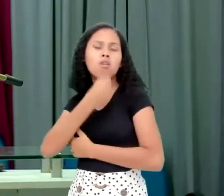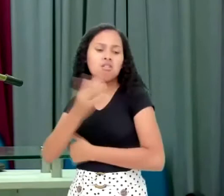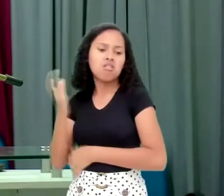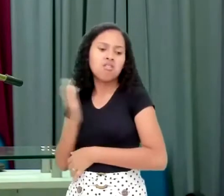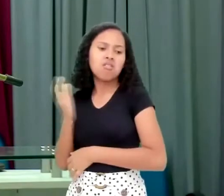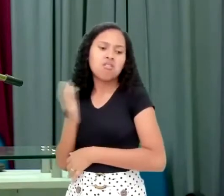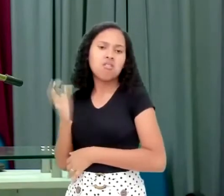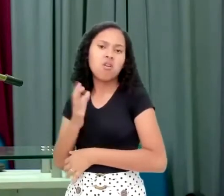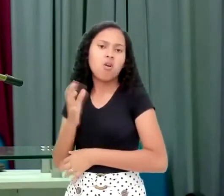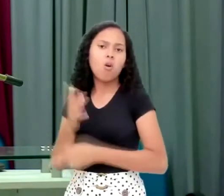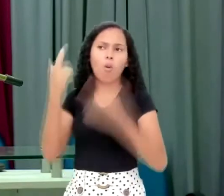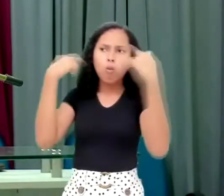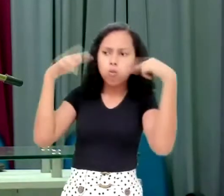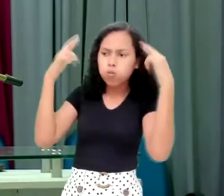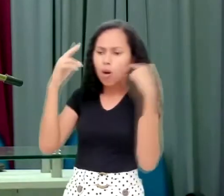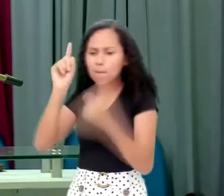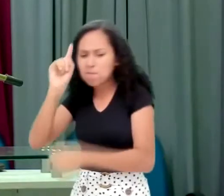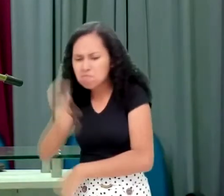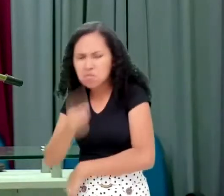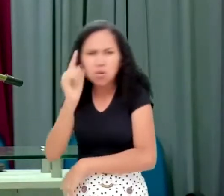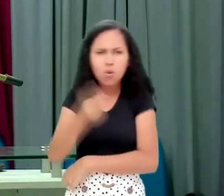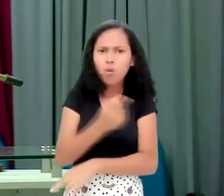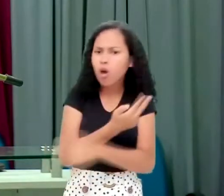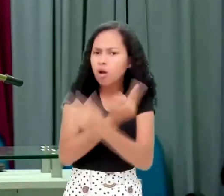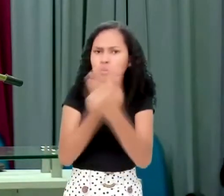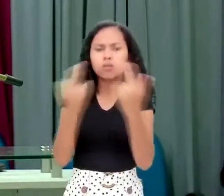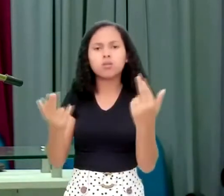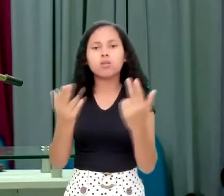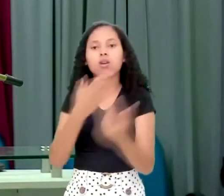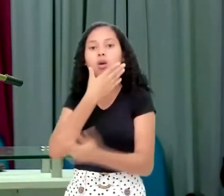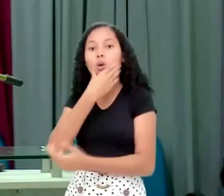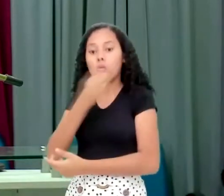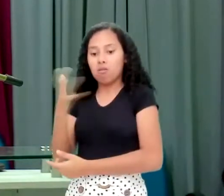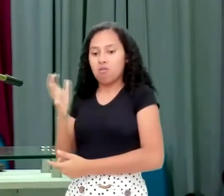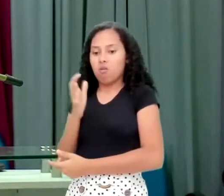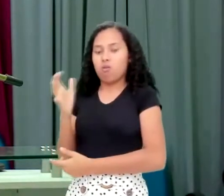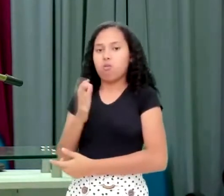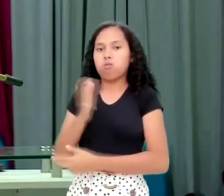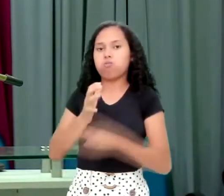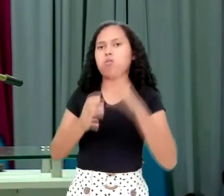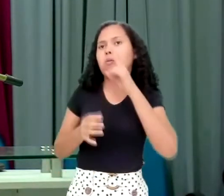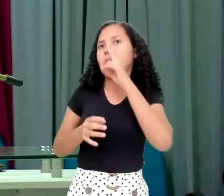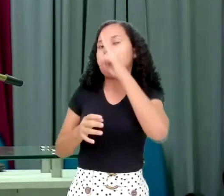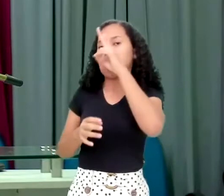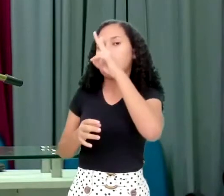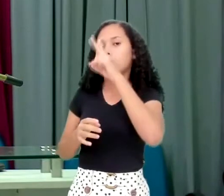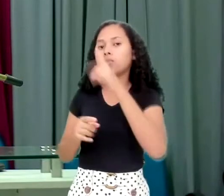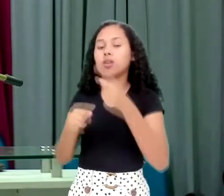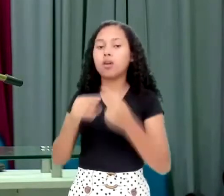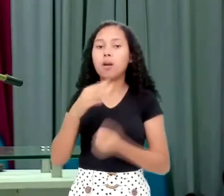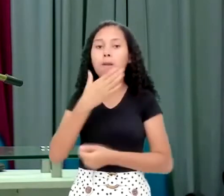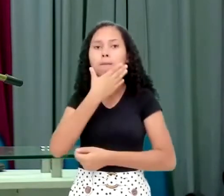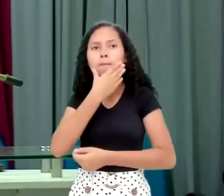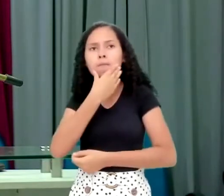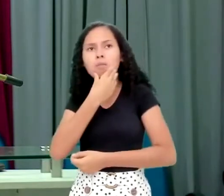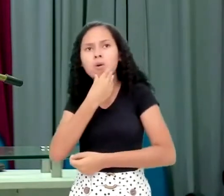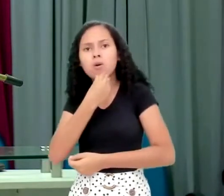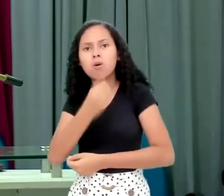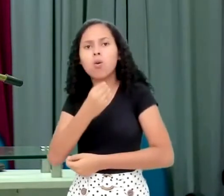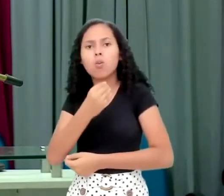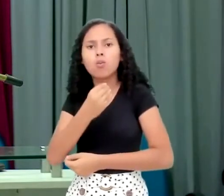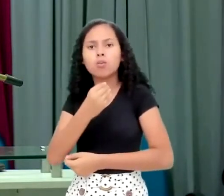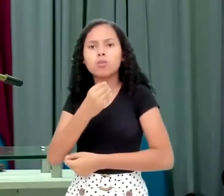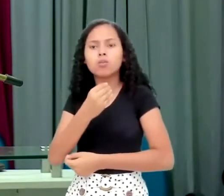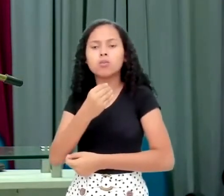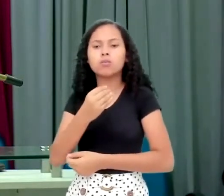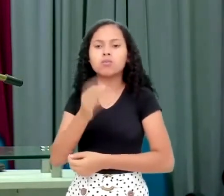3.000 ovelhas, 1.000 cabras, um homem de possessão, um homem poderoso, mas era um homem insensato, um homem louco.